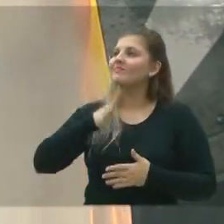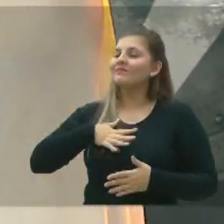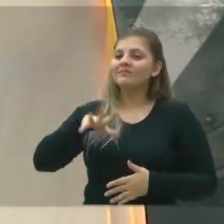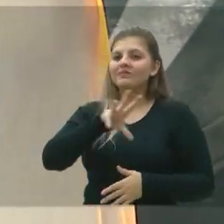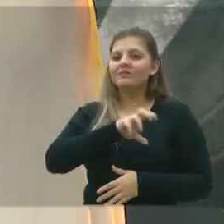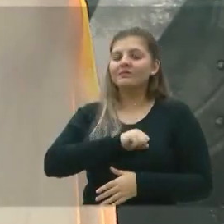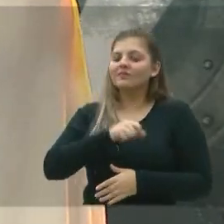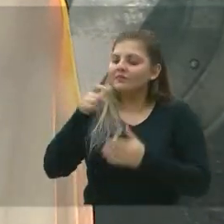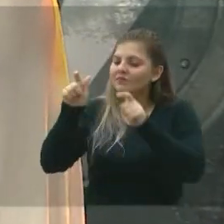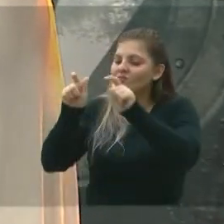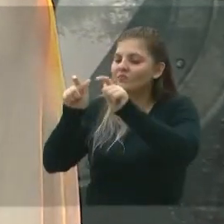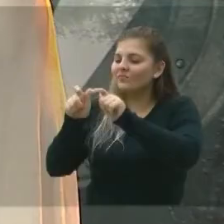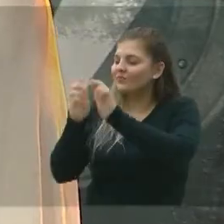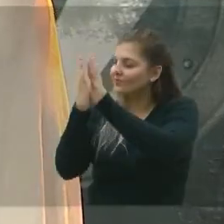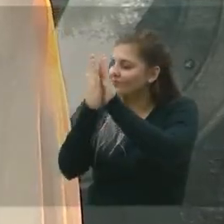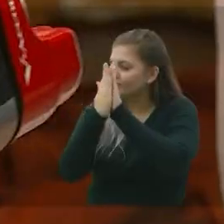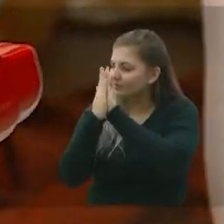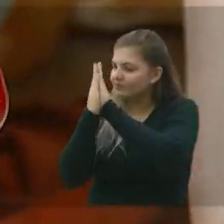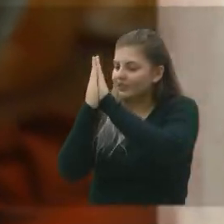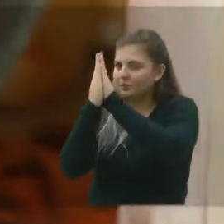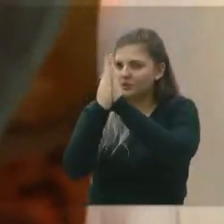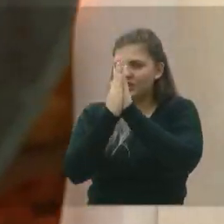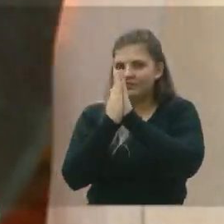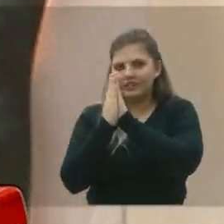lugar de adoração.